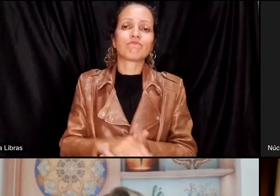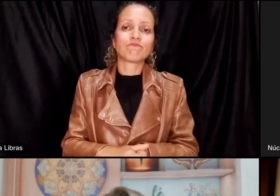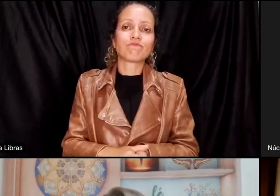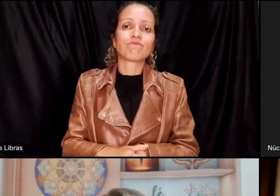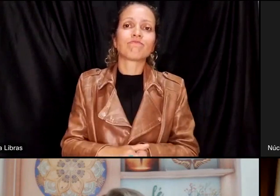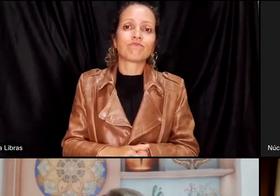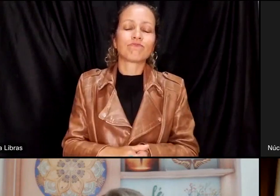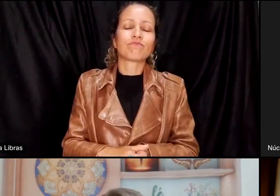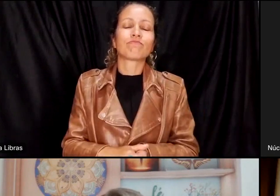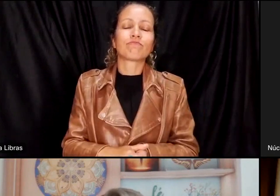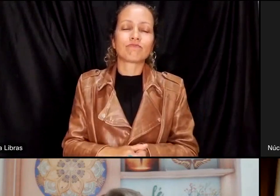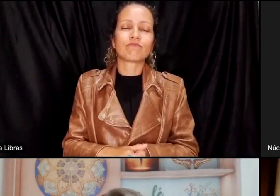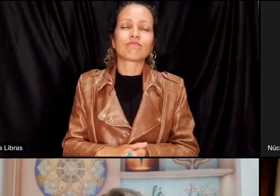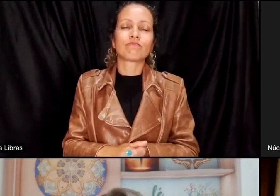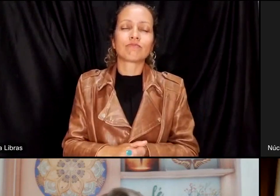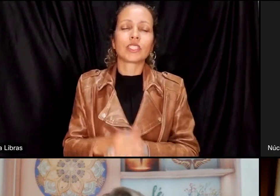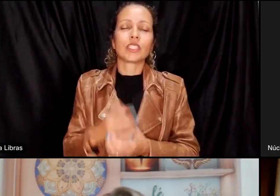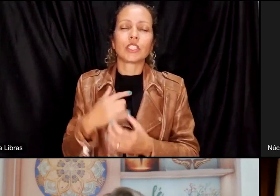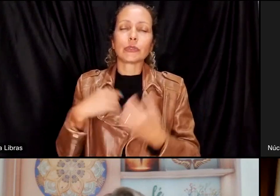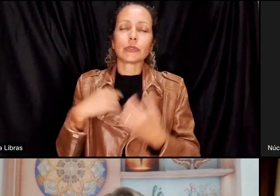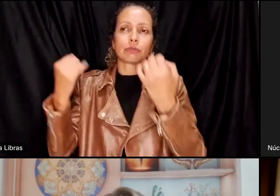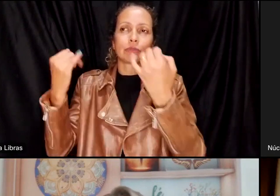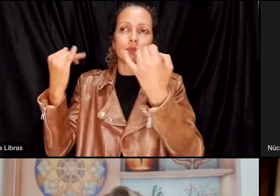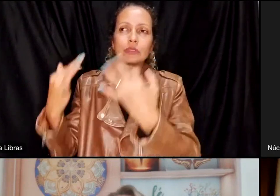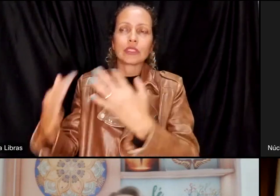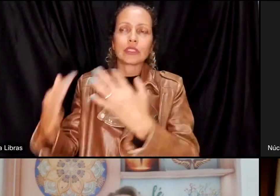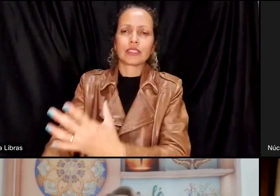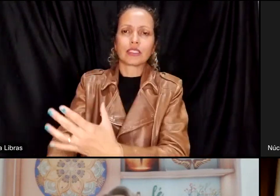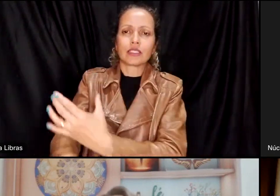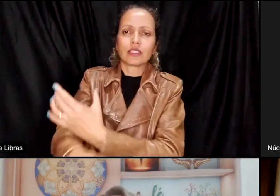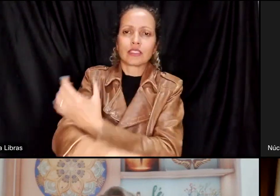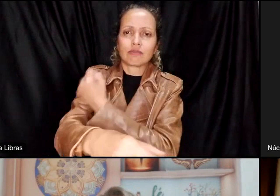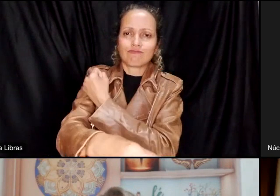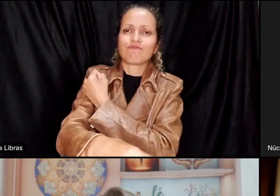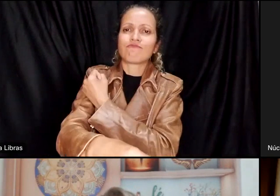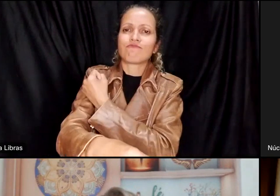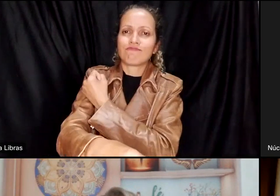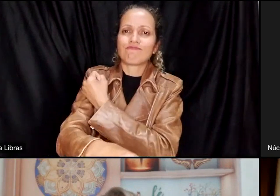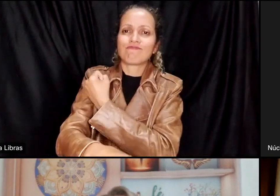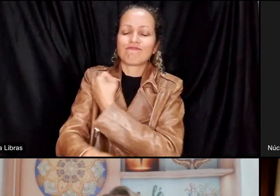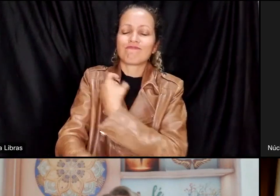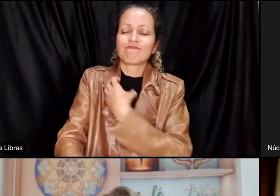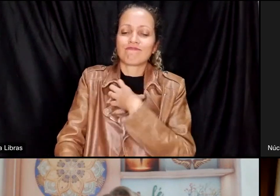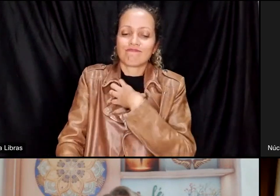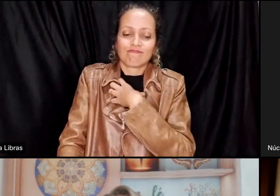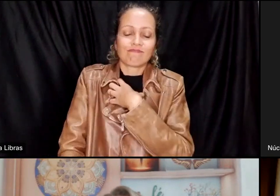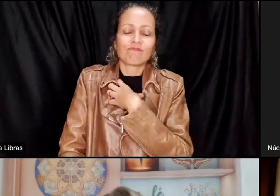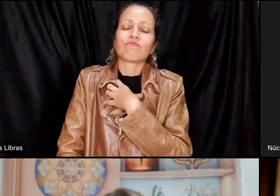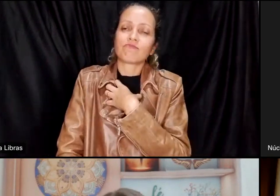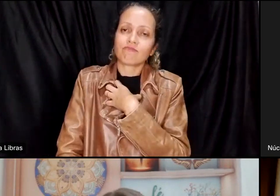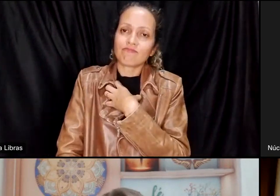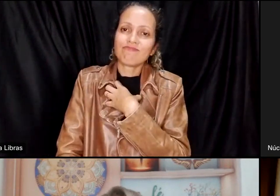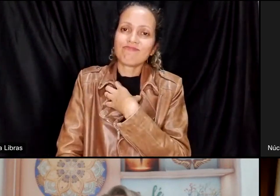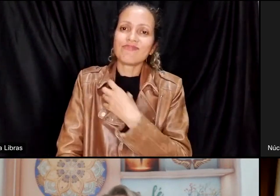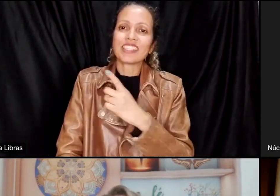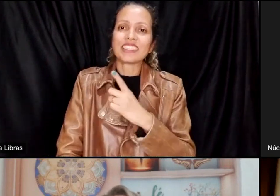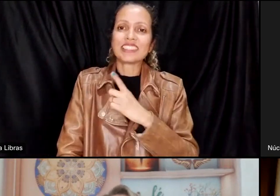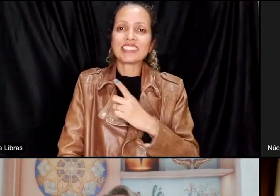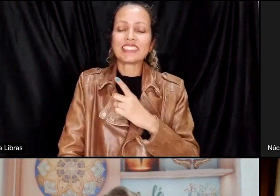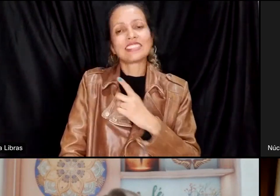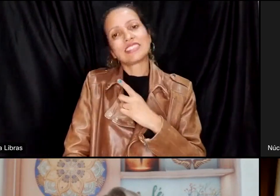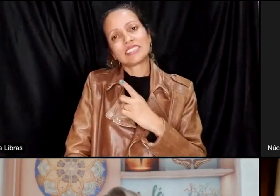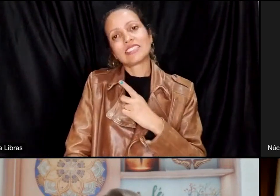muito emocionante, eu não esperava, olha, uma das minhas, uma pessoa da minha banca foi